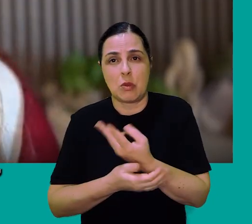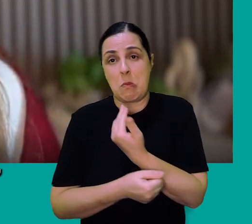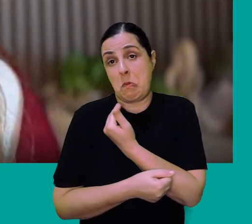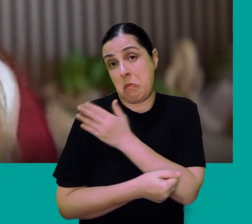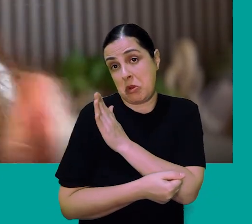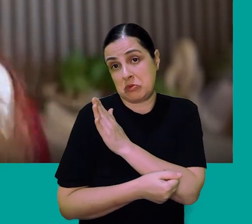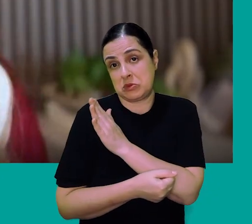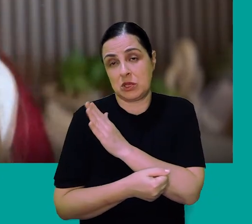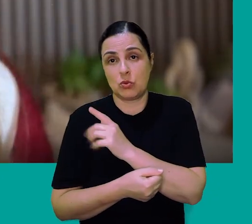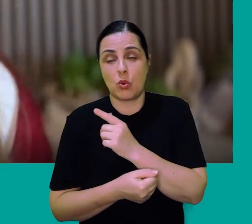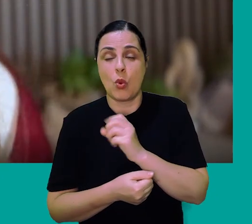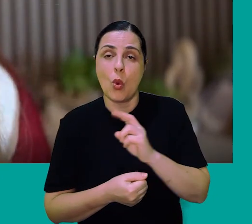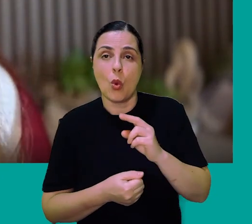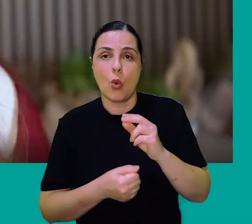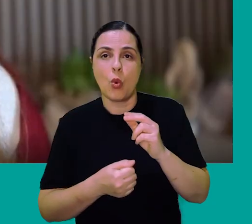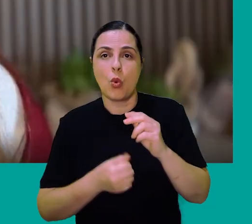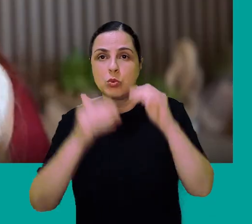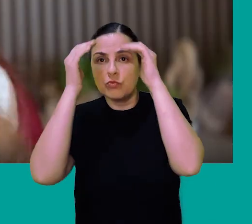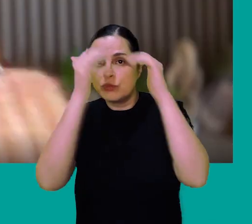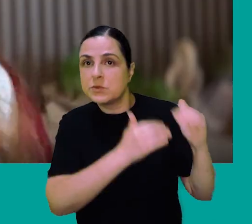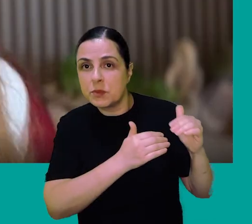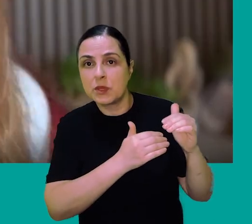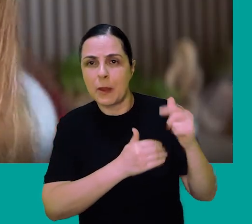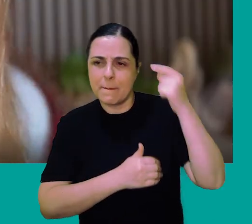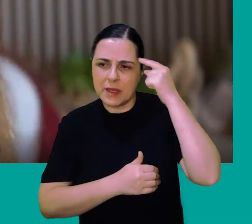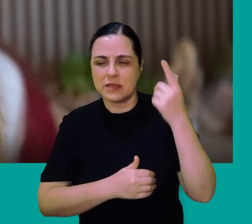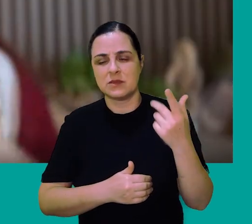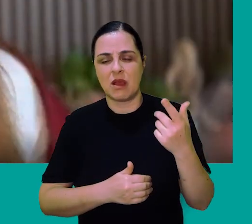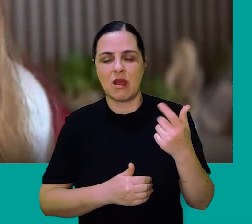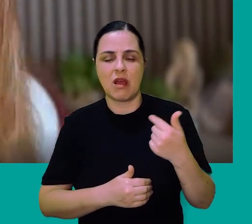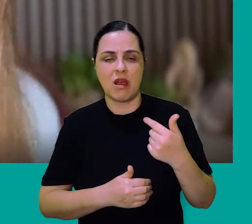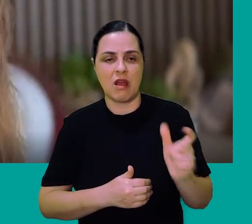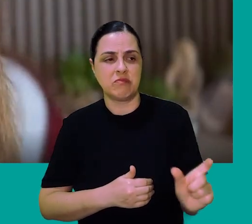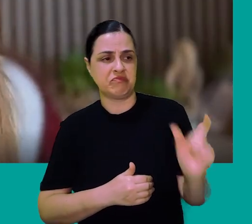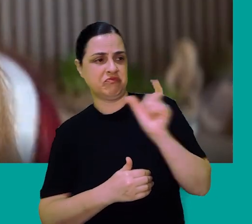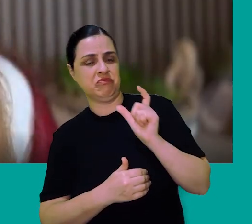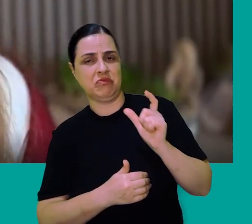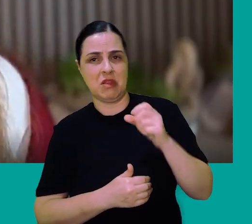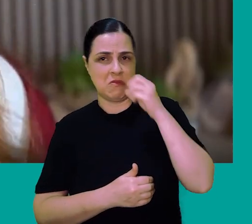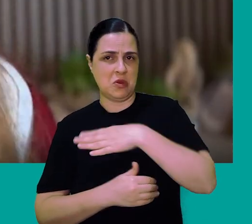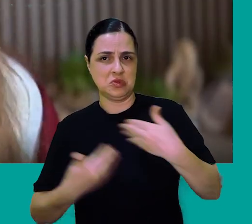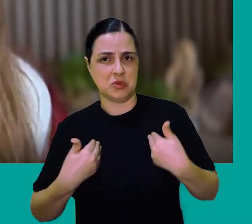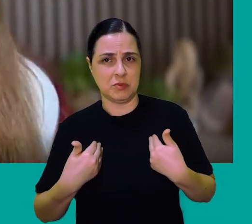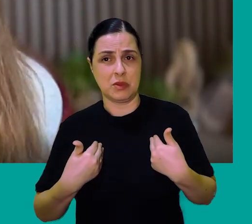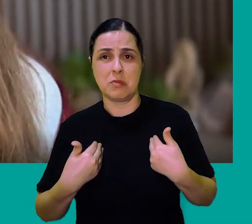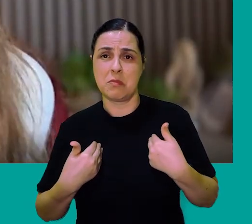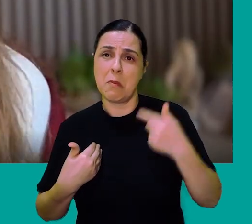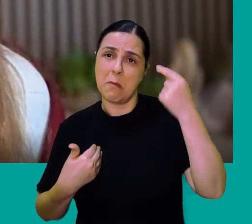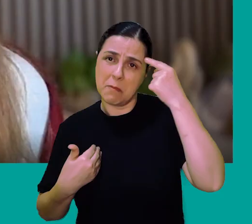de desrespeito, todo mundo caracteriza como microagressão. Então, todo mundo se acha, né, nesse pacote, né?